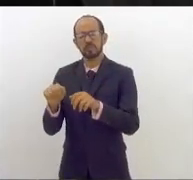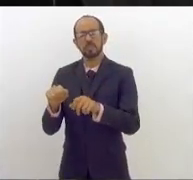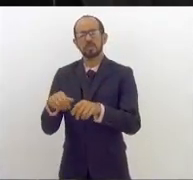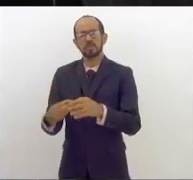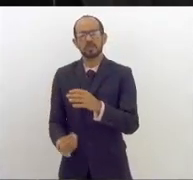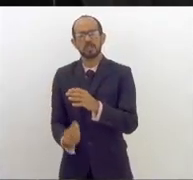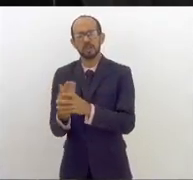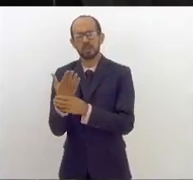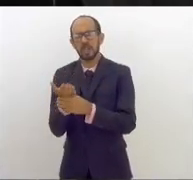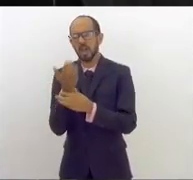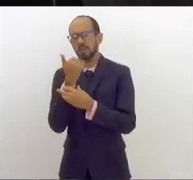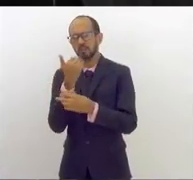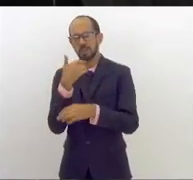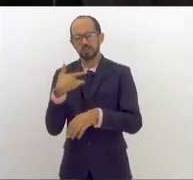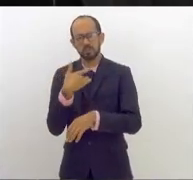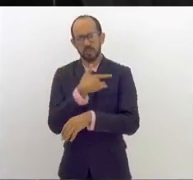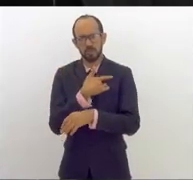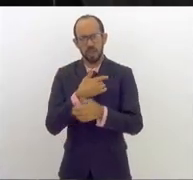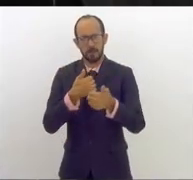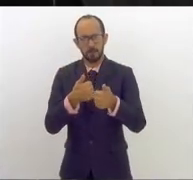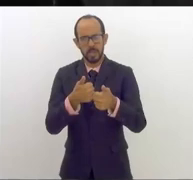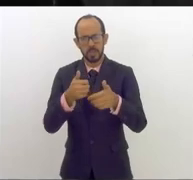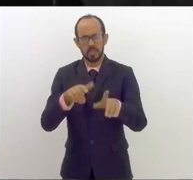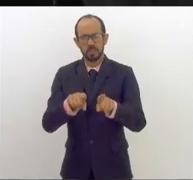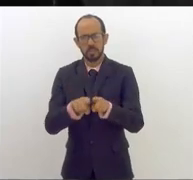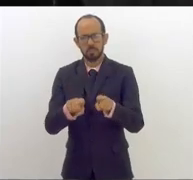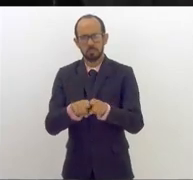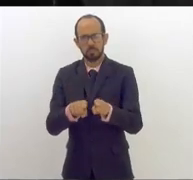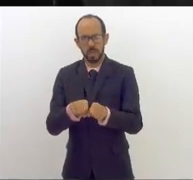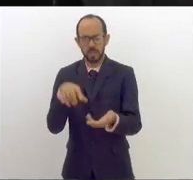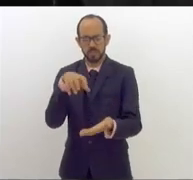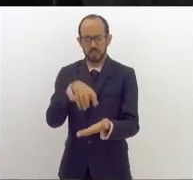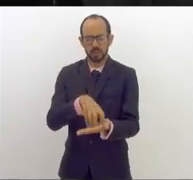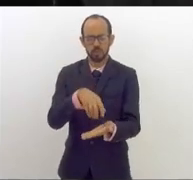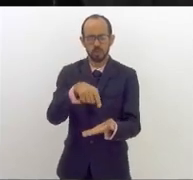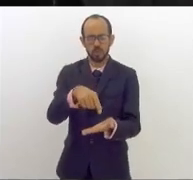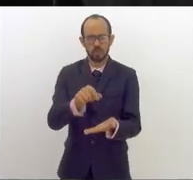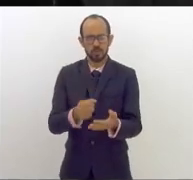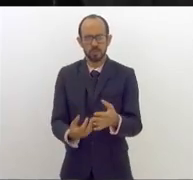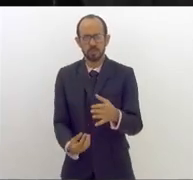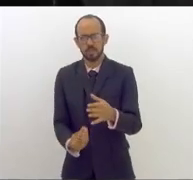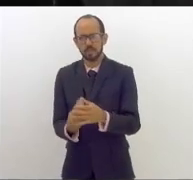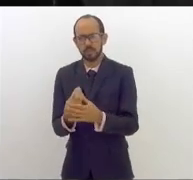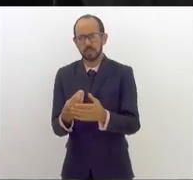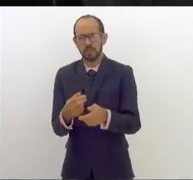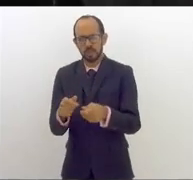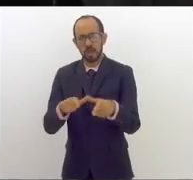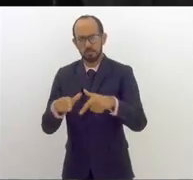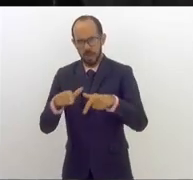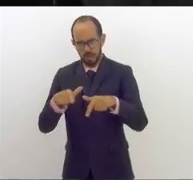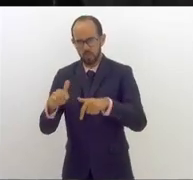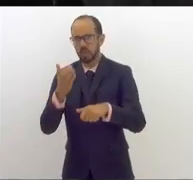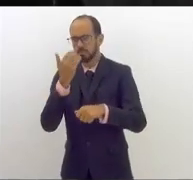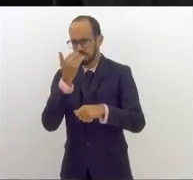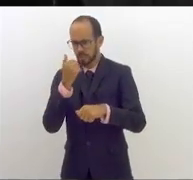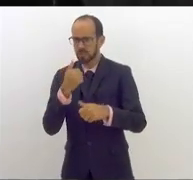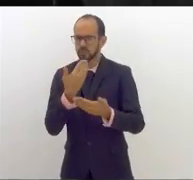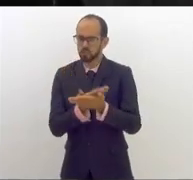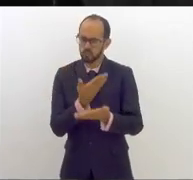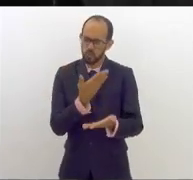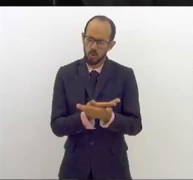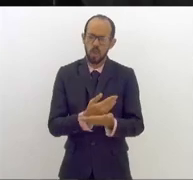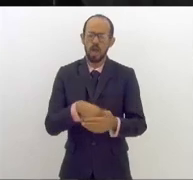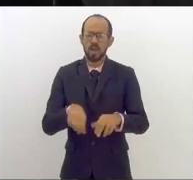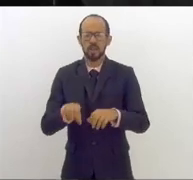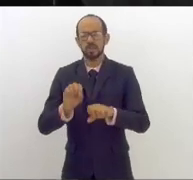de alimentos é saudáveis fortalecer órgãos colegiados que atuam nessa área como conselho é conselho de alimentação escolar do sistema de ensino